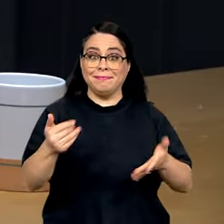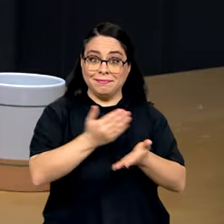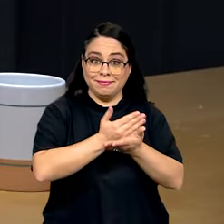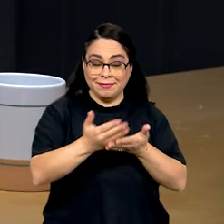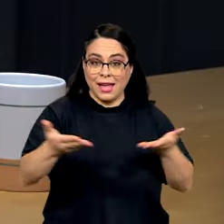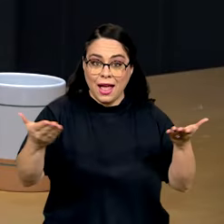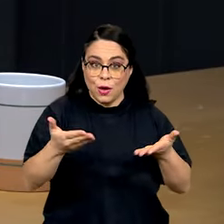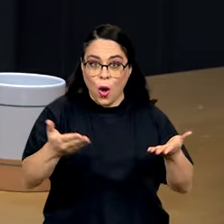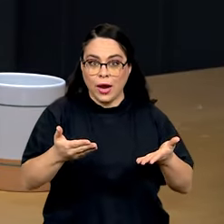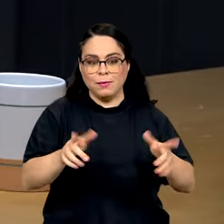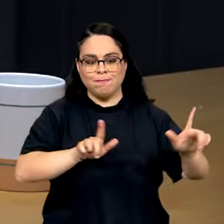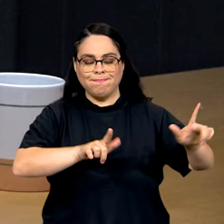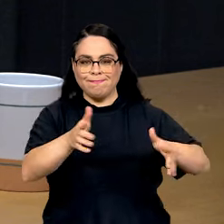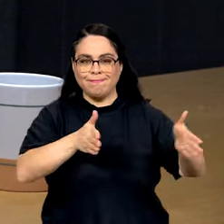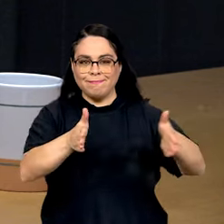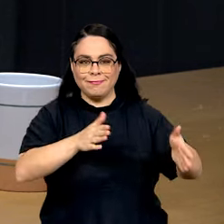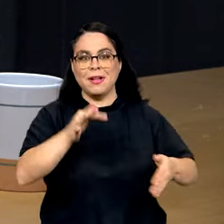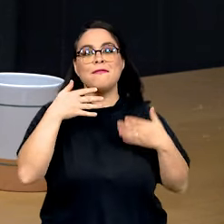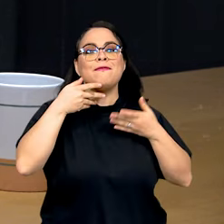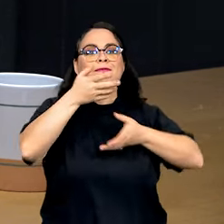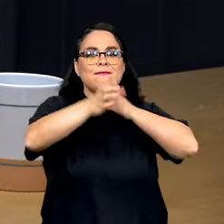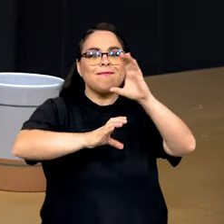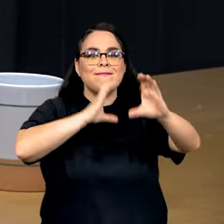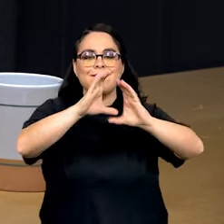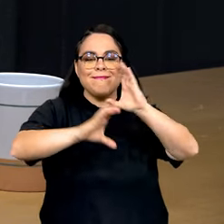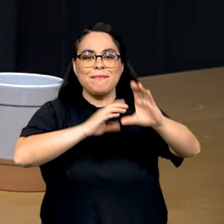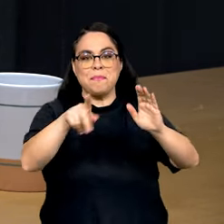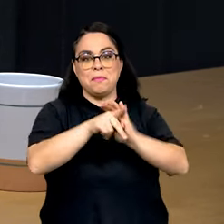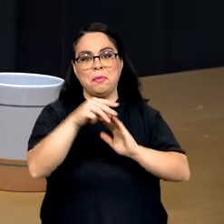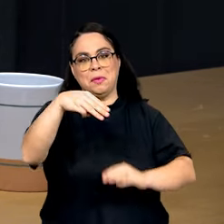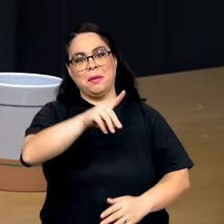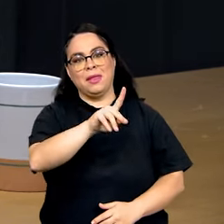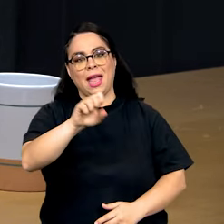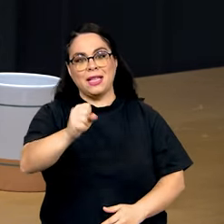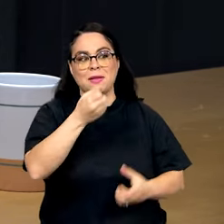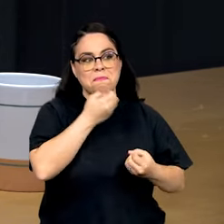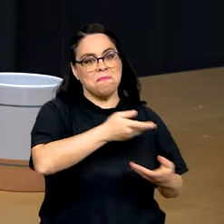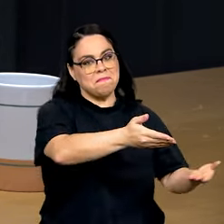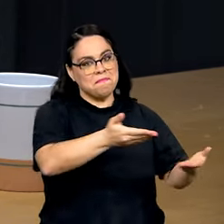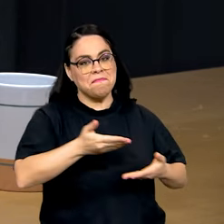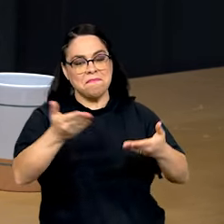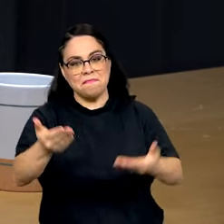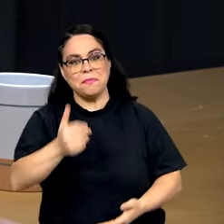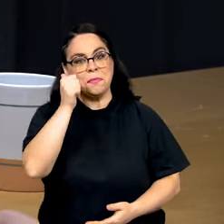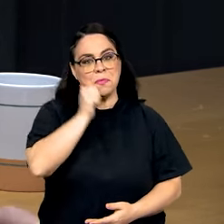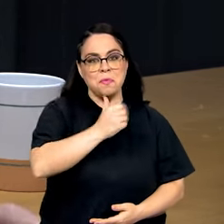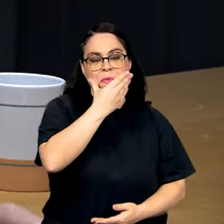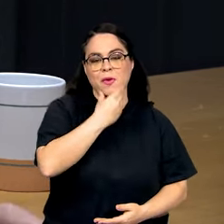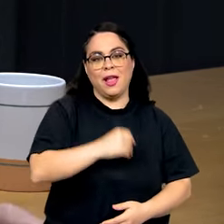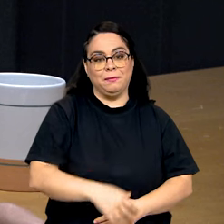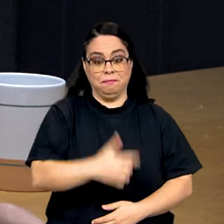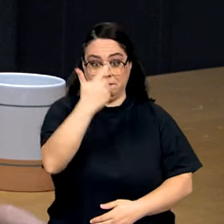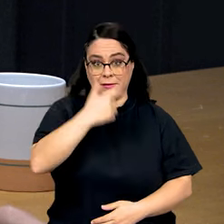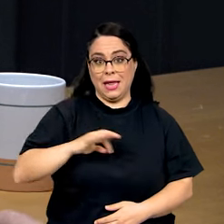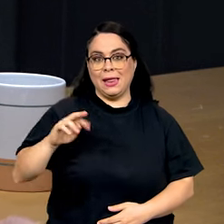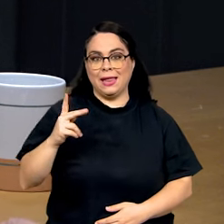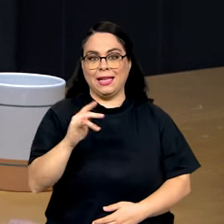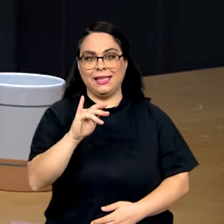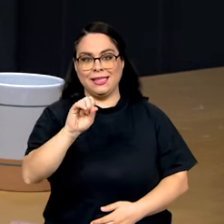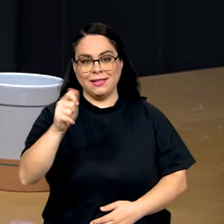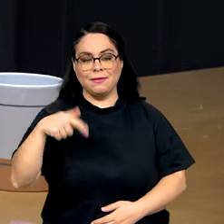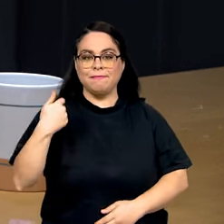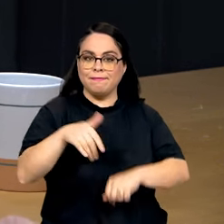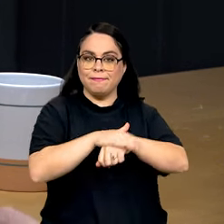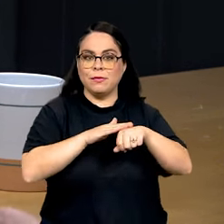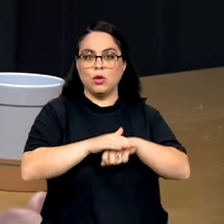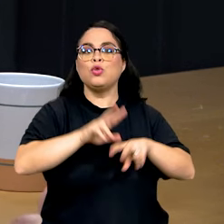Olá está começando mais um episódio do fala MDS sejam todos muito bem-vindos e muito bem-vindas eu sou Taíssa dias e aqui a gente